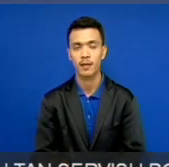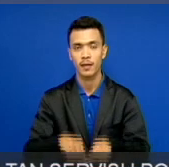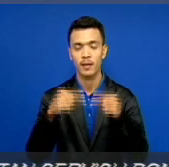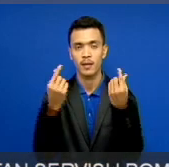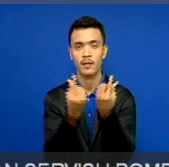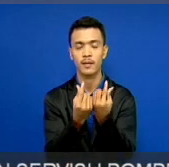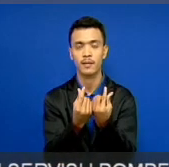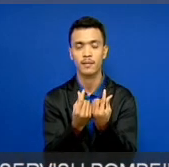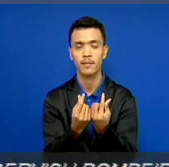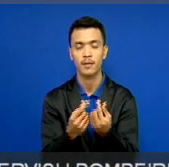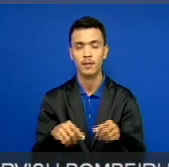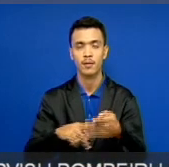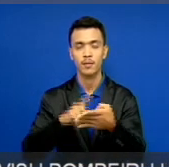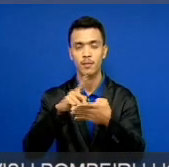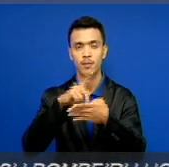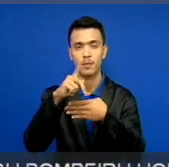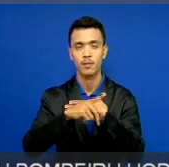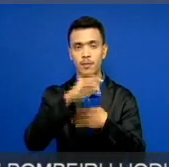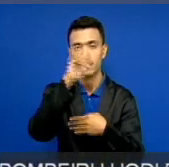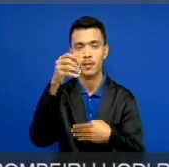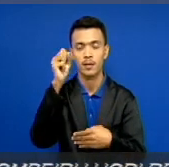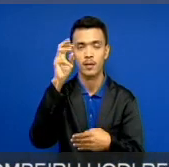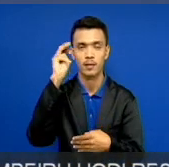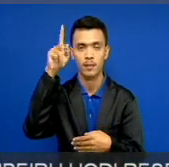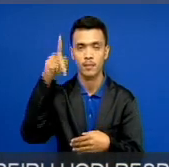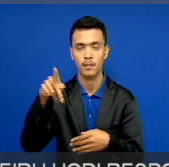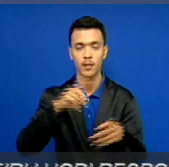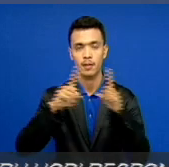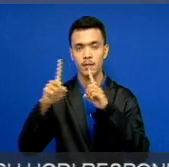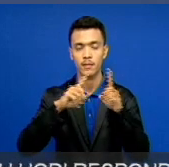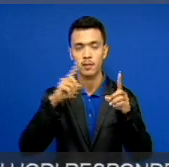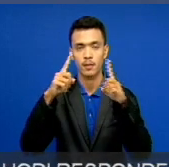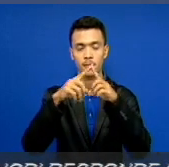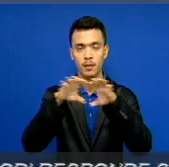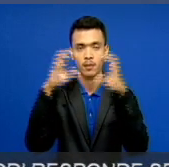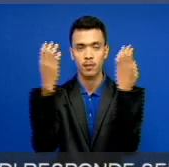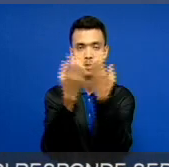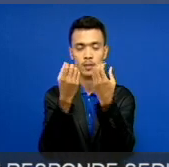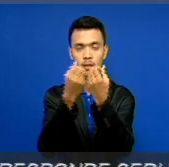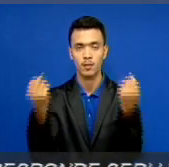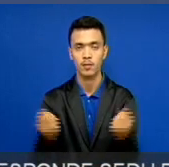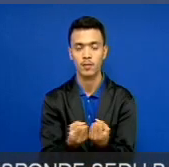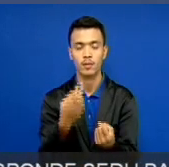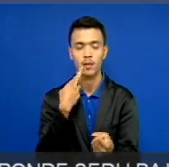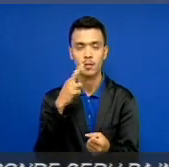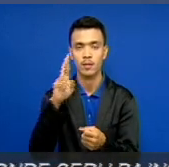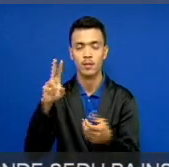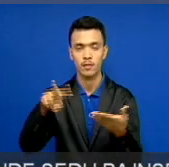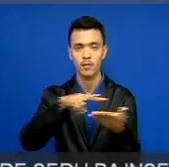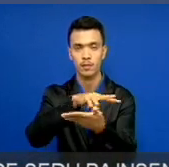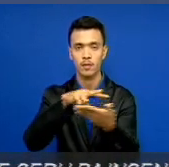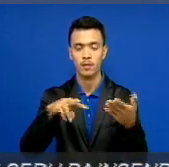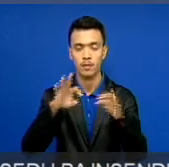Equipa de Asia Foundation ho programa monitorização sistema judicial explica ba Conselho Suco com a maneira a tu soluciona violência